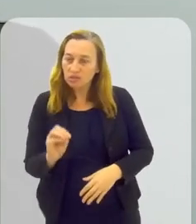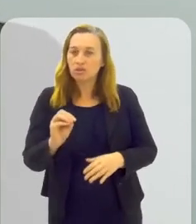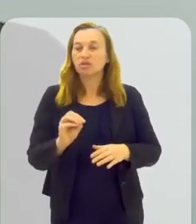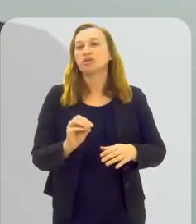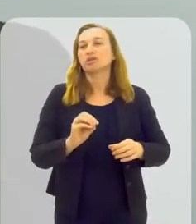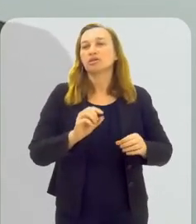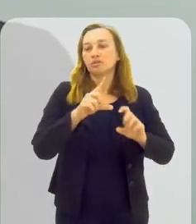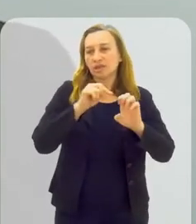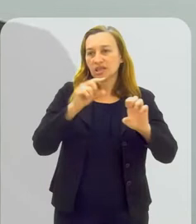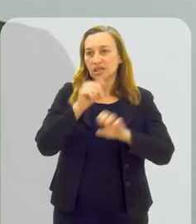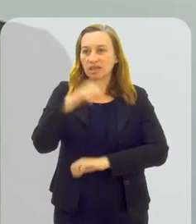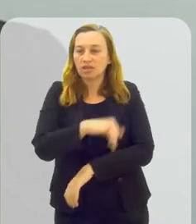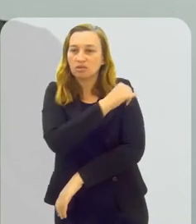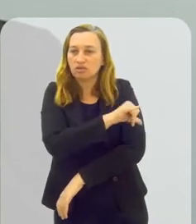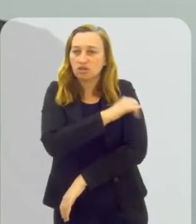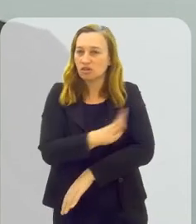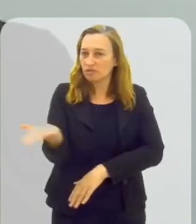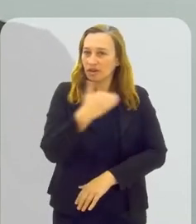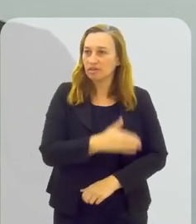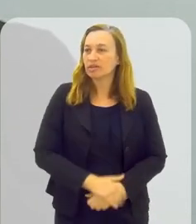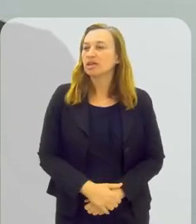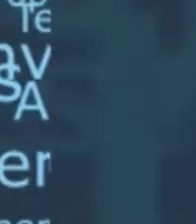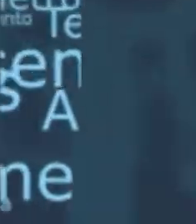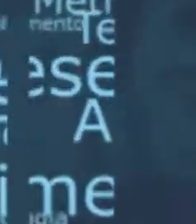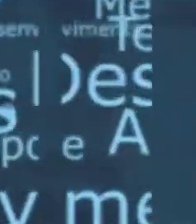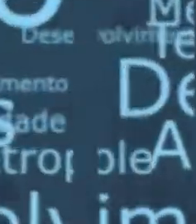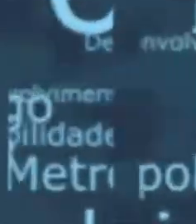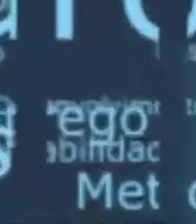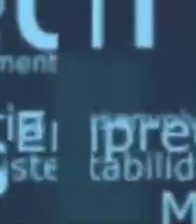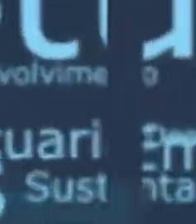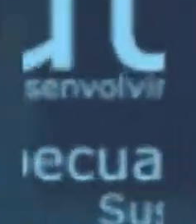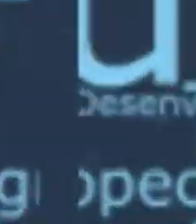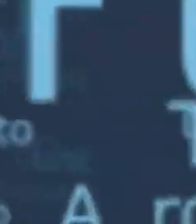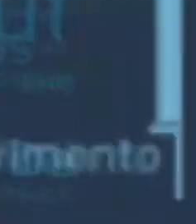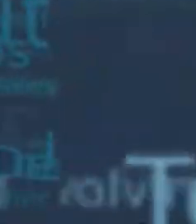vem empreendendo aqui no Rio de Janeiro vem comigo